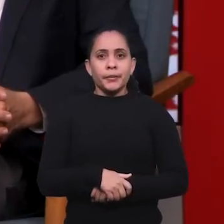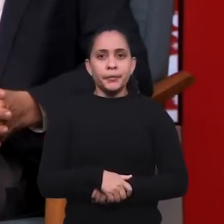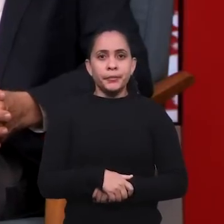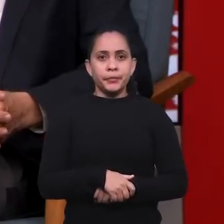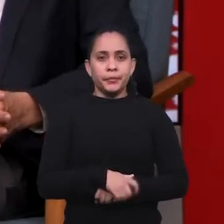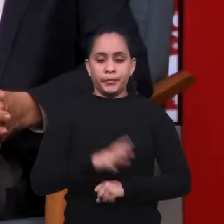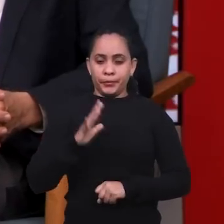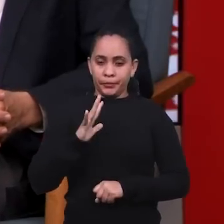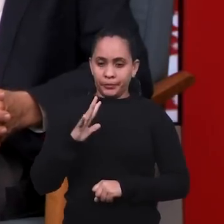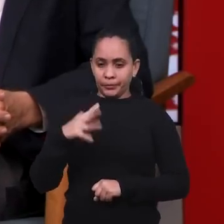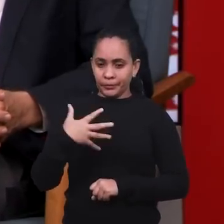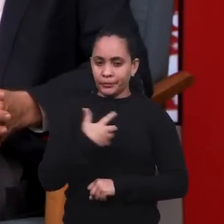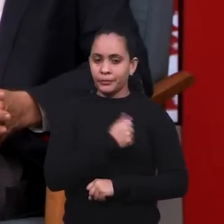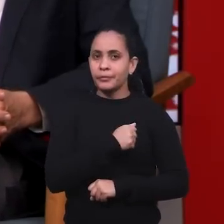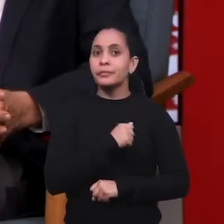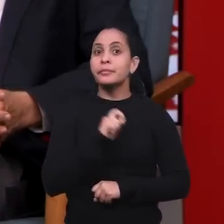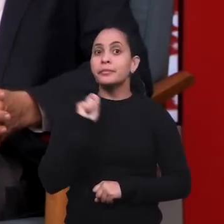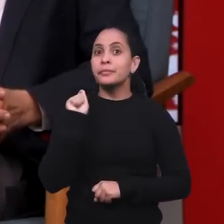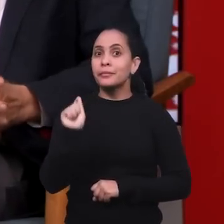Salvação